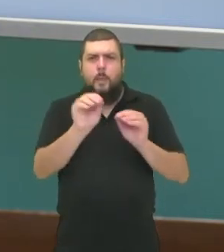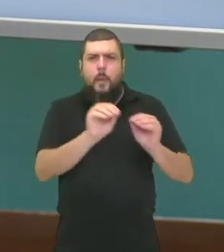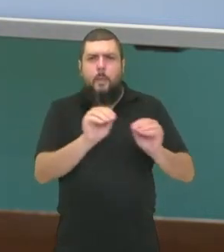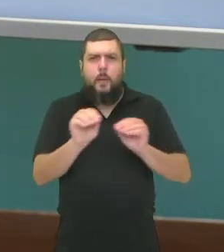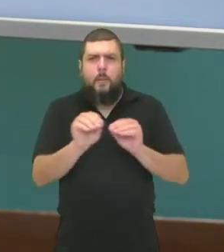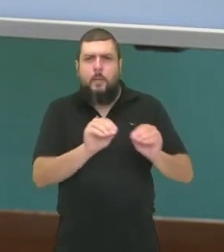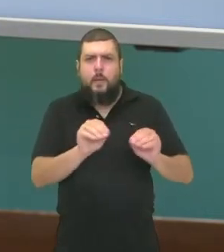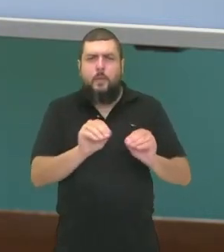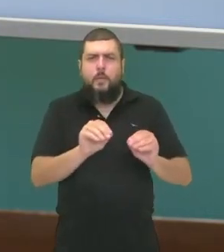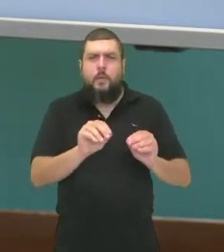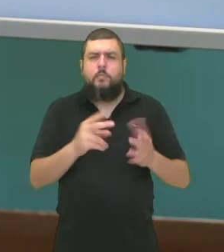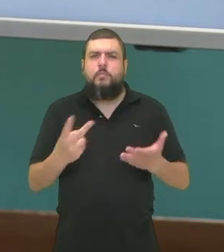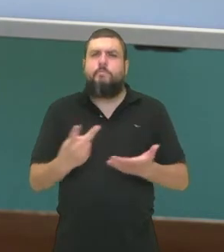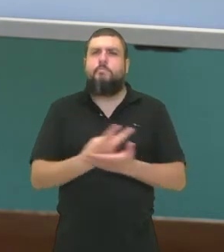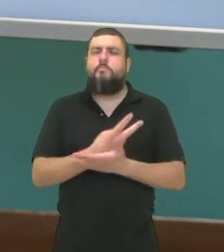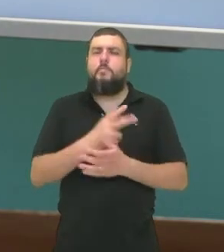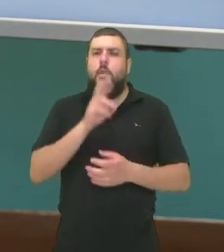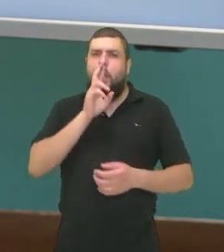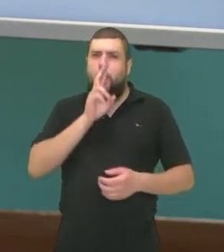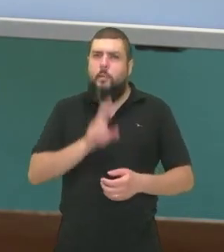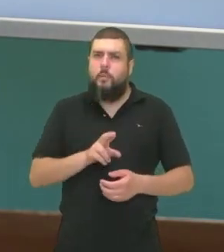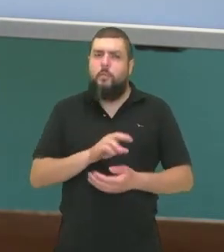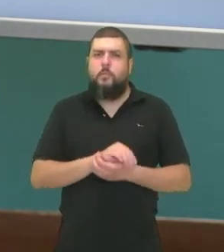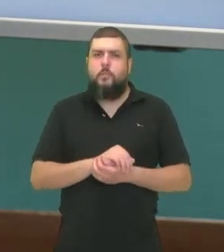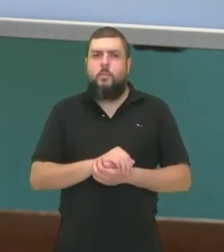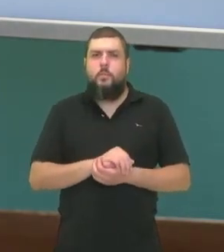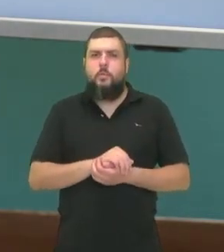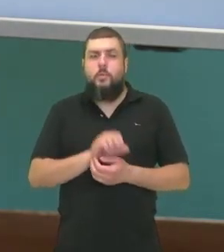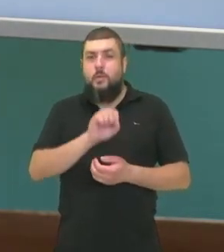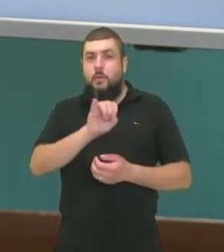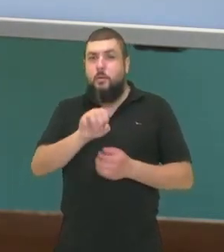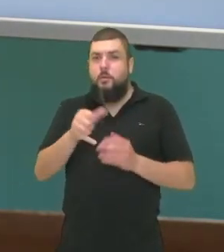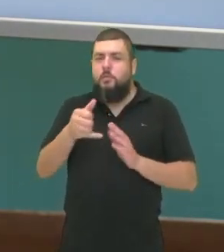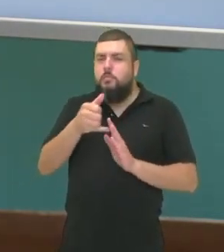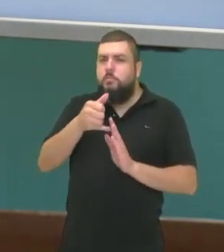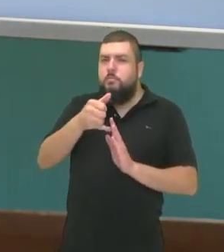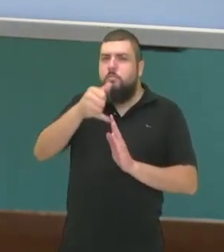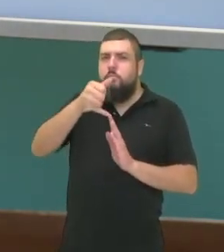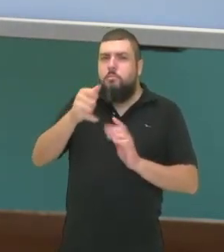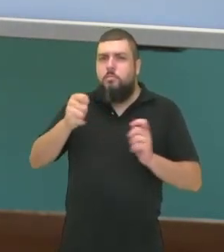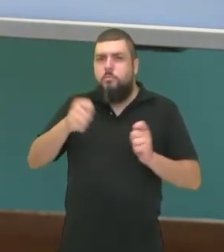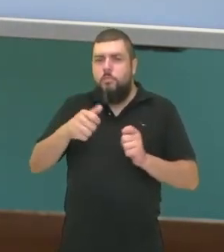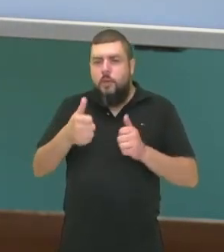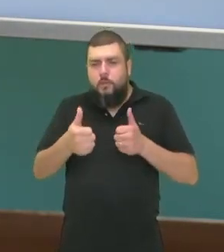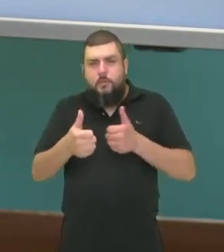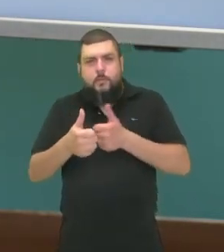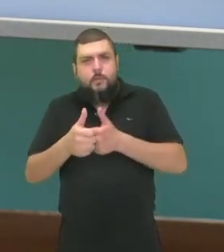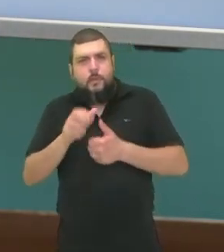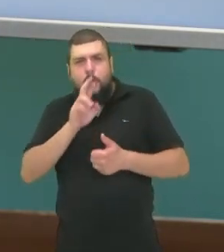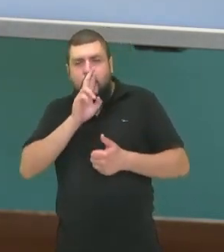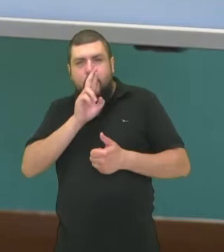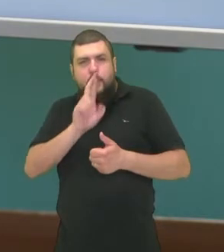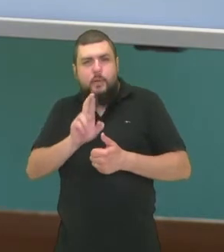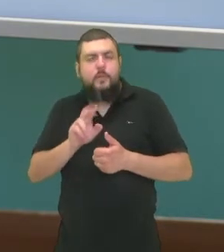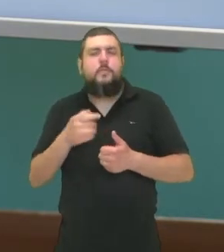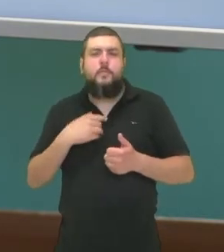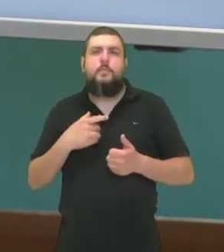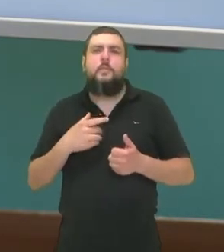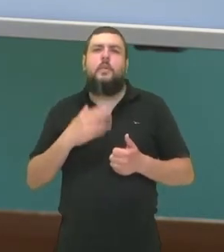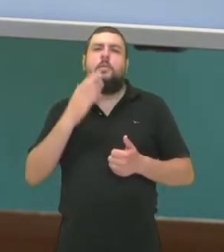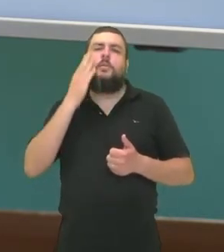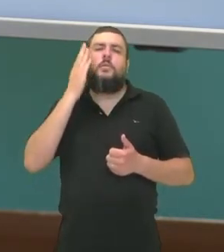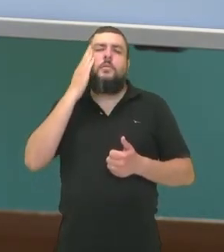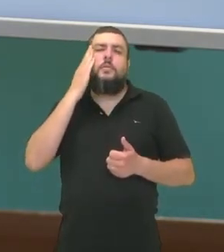resultado. Você fazendo a estimativa, você consegue mais ou menos observar, quanto está próximo do resultado real, o resultado que